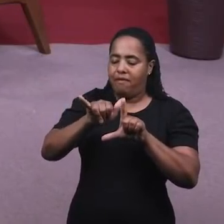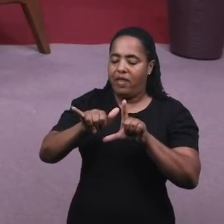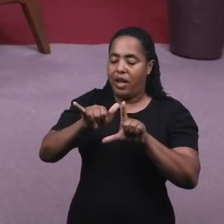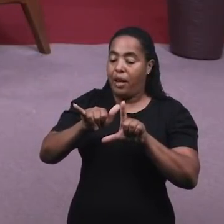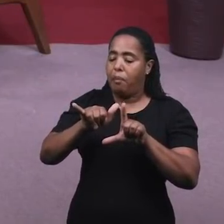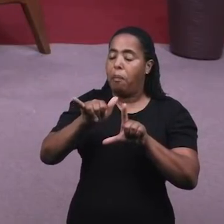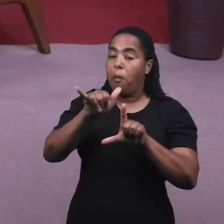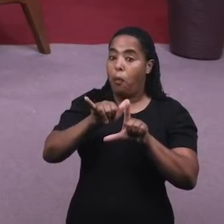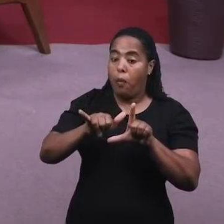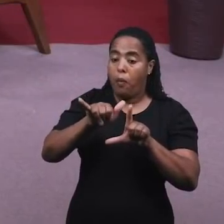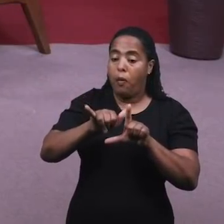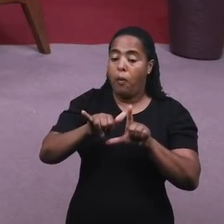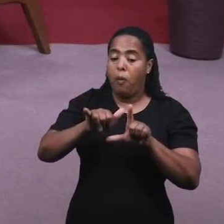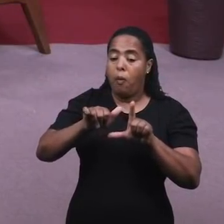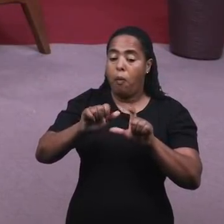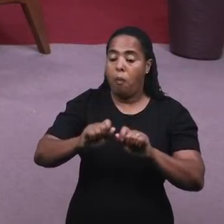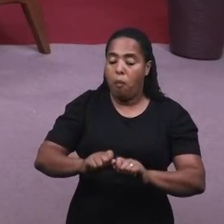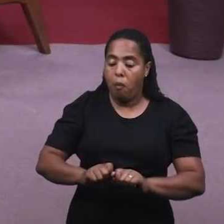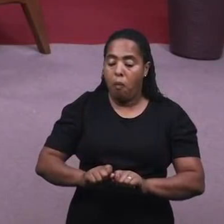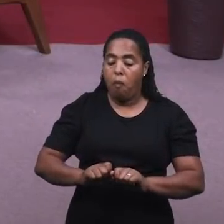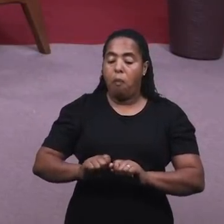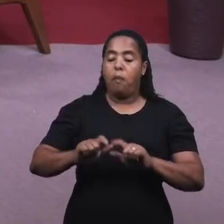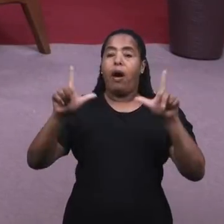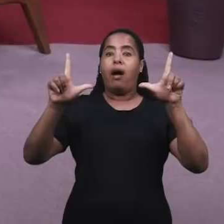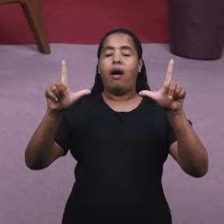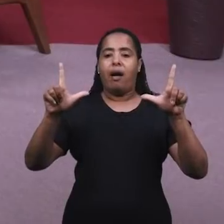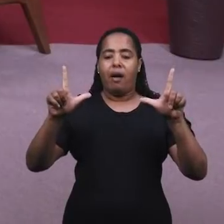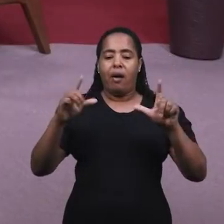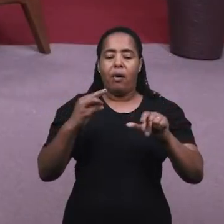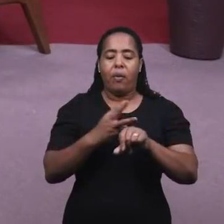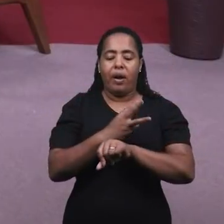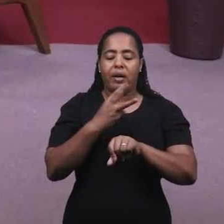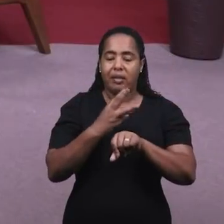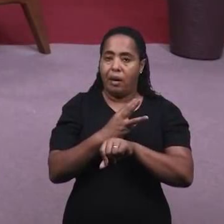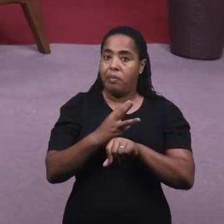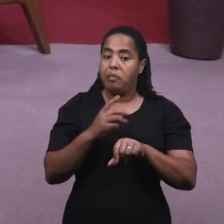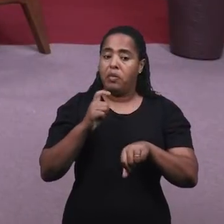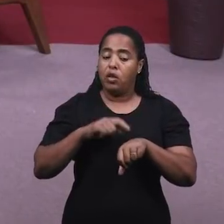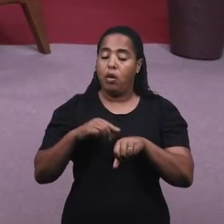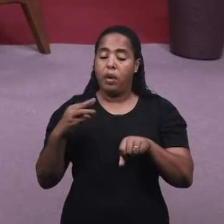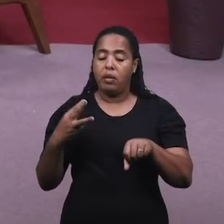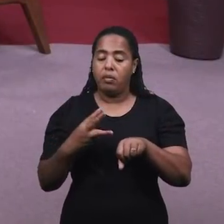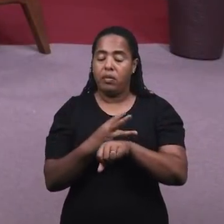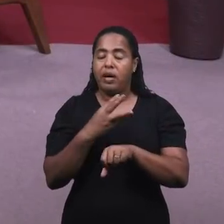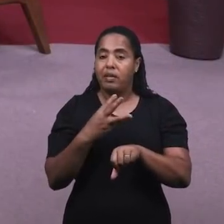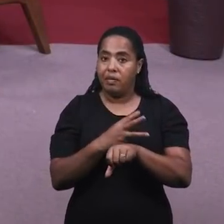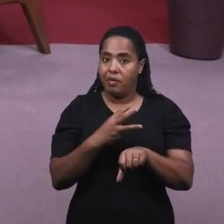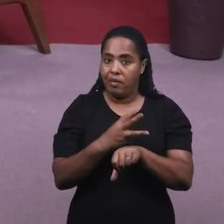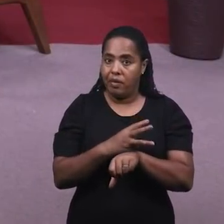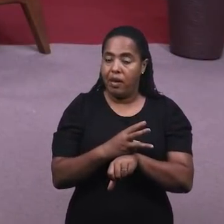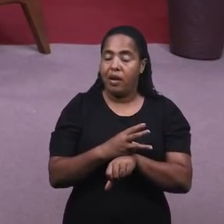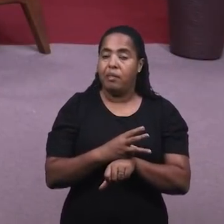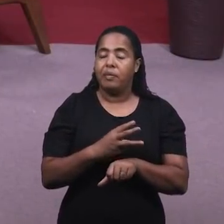ao apontar a câmera do seu celular para ele, você vai ser redirecionado também para o WhatsApp, mas quando chegar no WhatsApp, vai aparecer